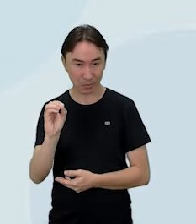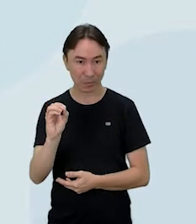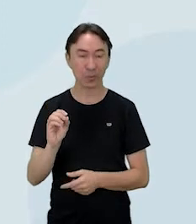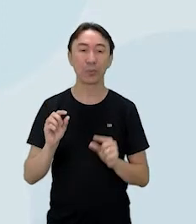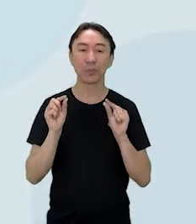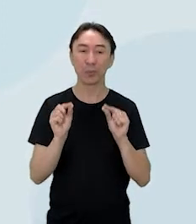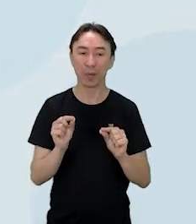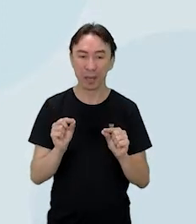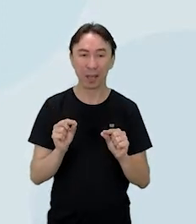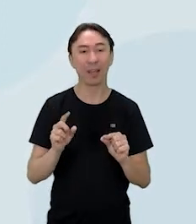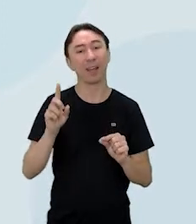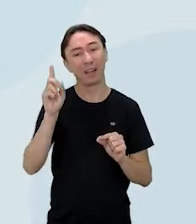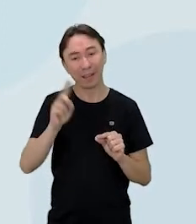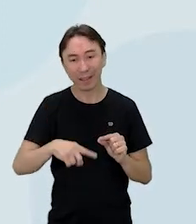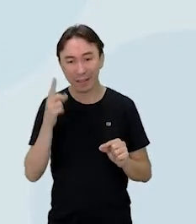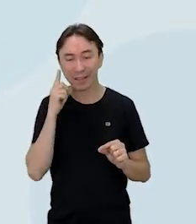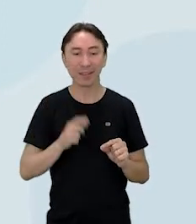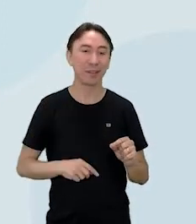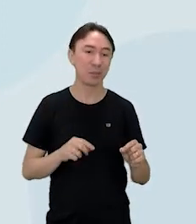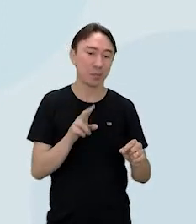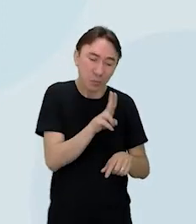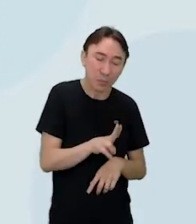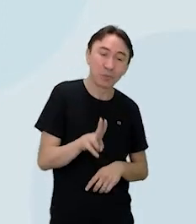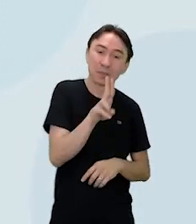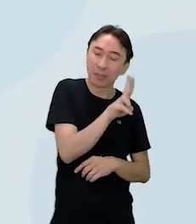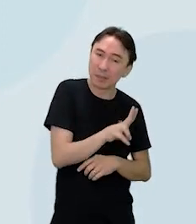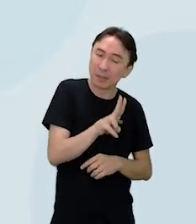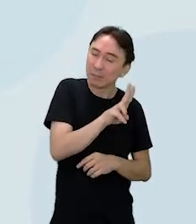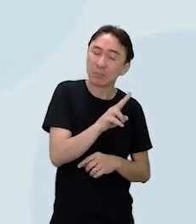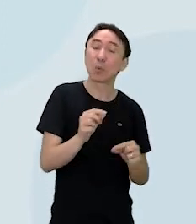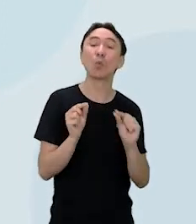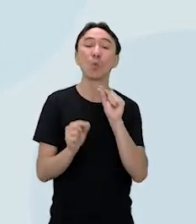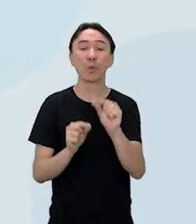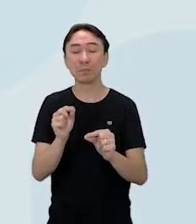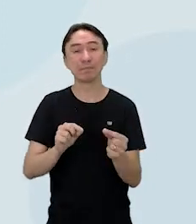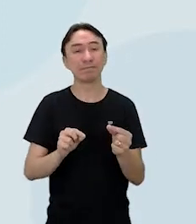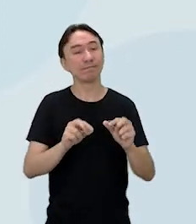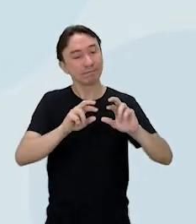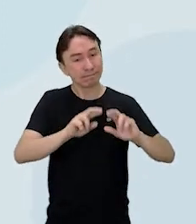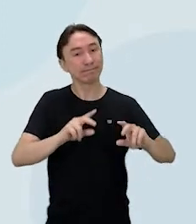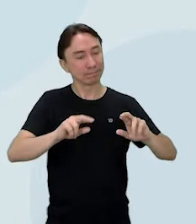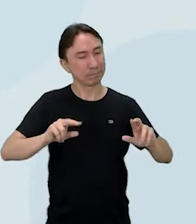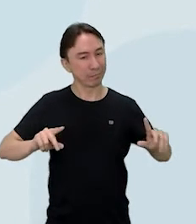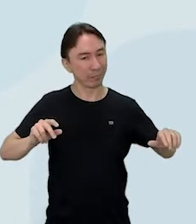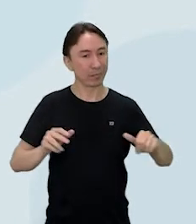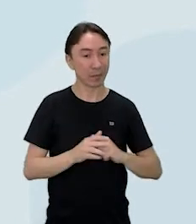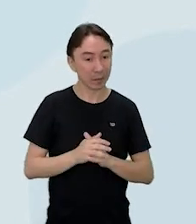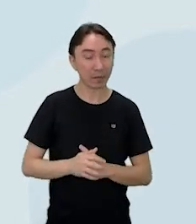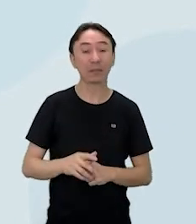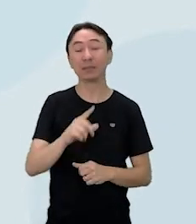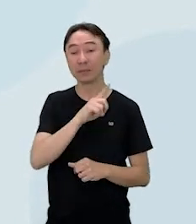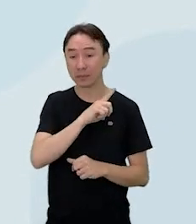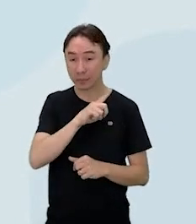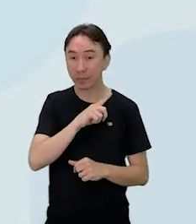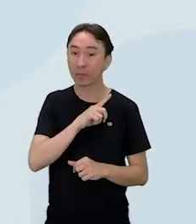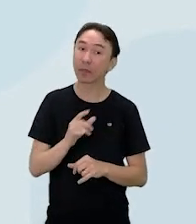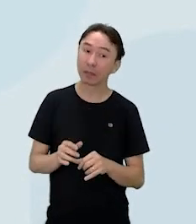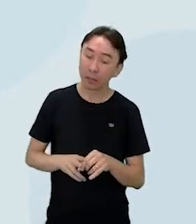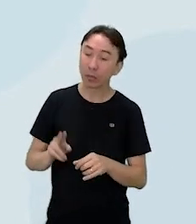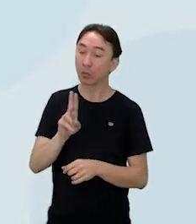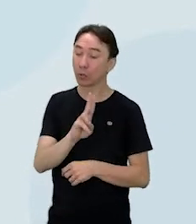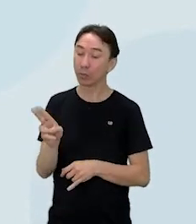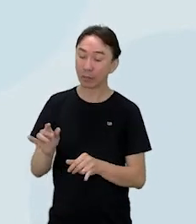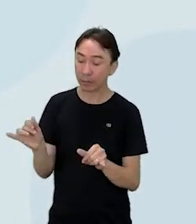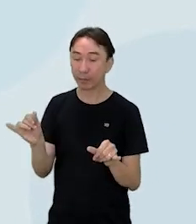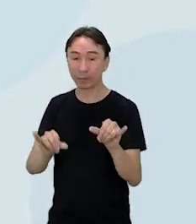um nome, vamos dizer assim, é um nome popular, é um nome mais conhecido, mas quimicamente ele recebe uma denominação que ele